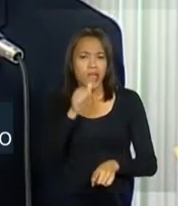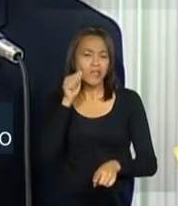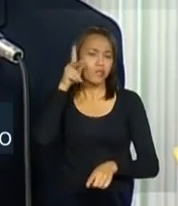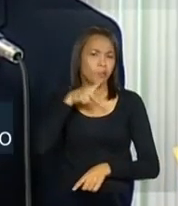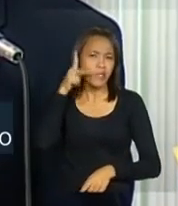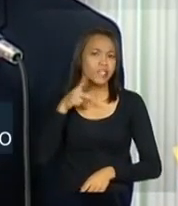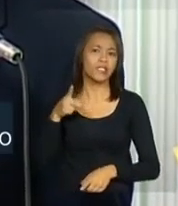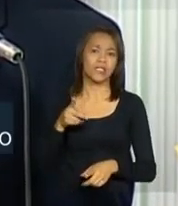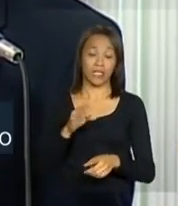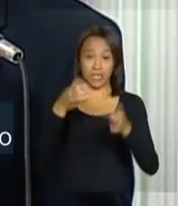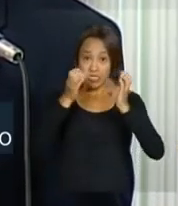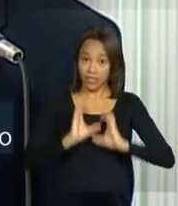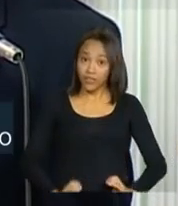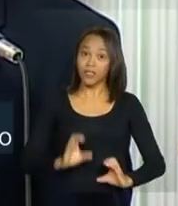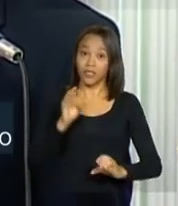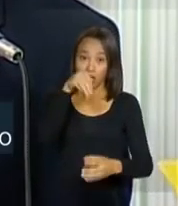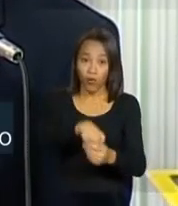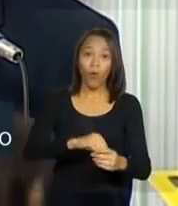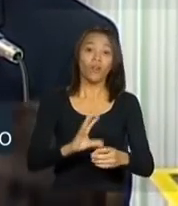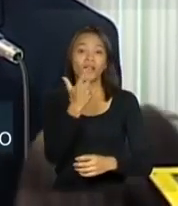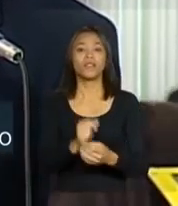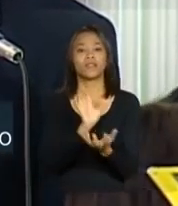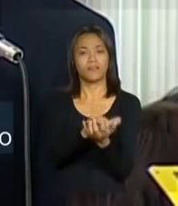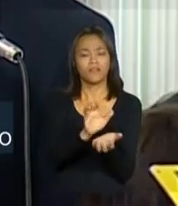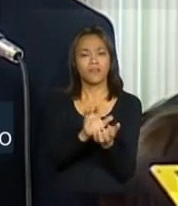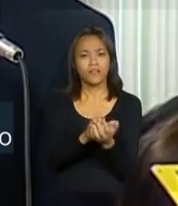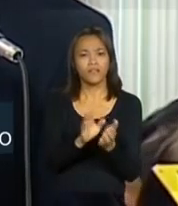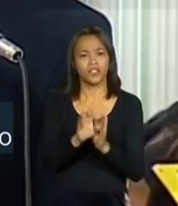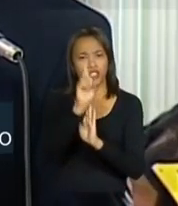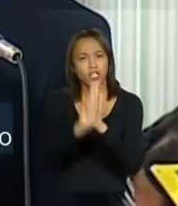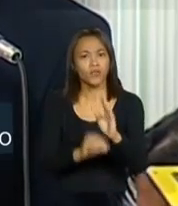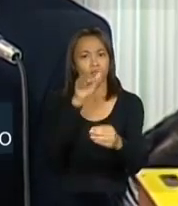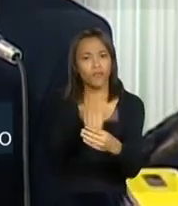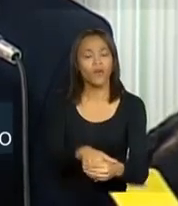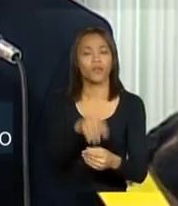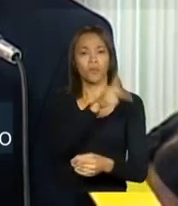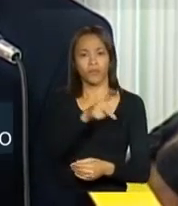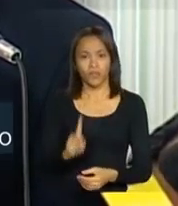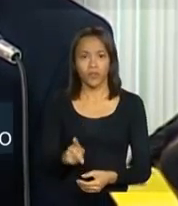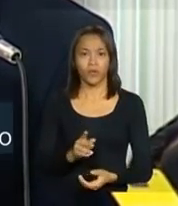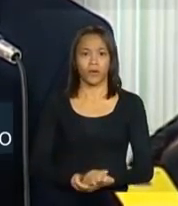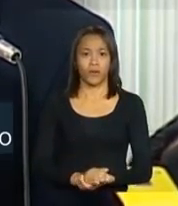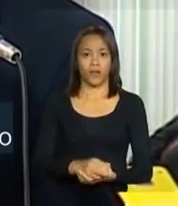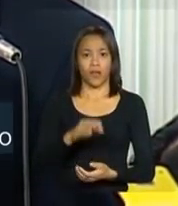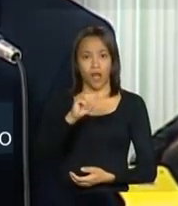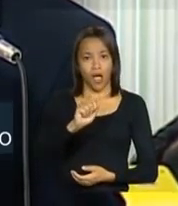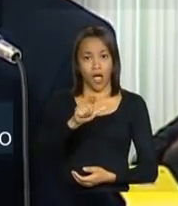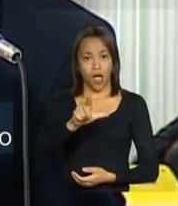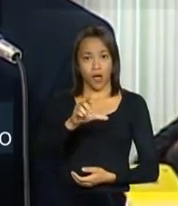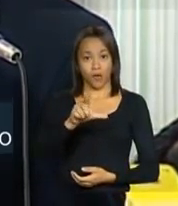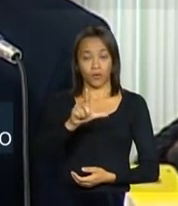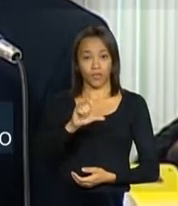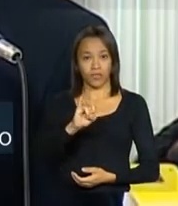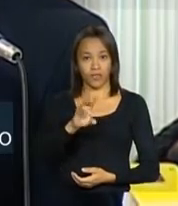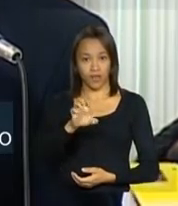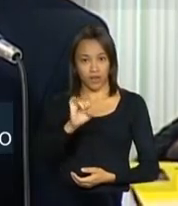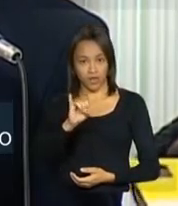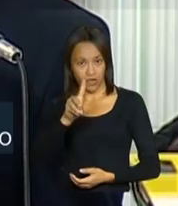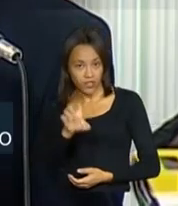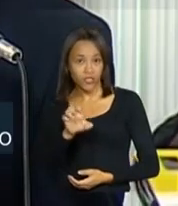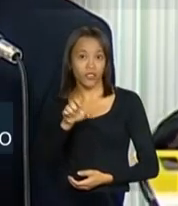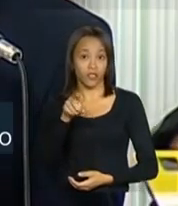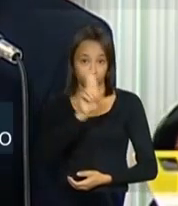um movimento feminista em Recife, a luta pelo direito do voto, pela professora Alci Leide, da Universidade Federal